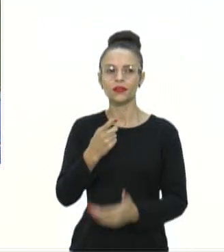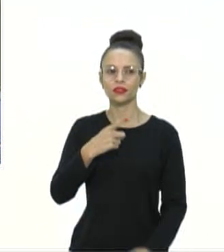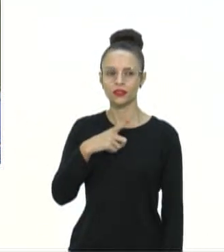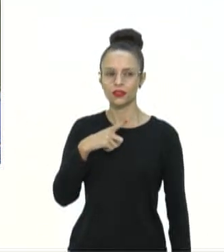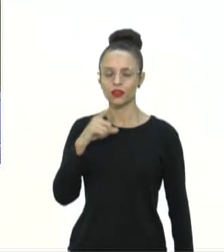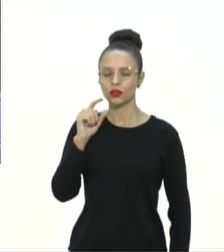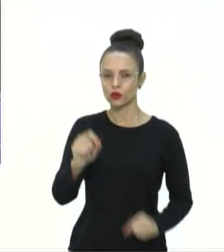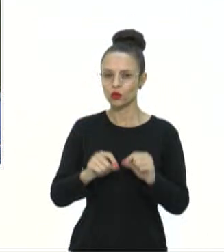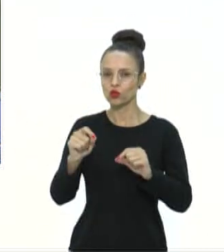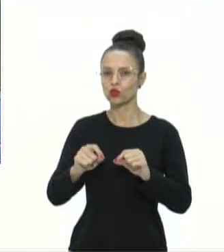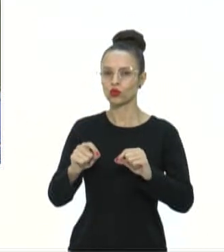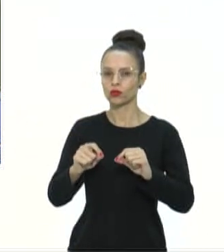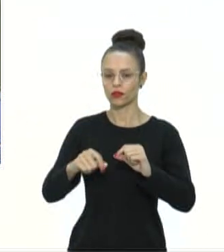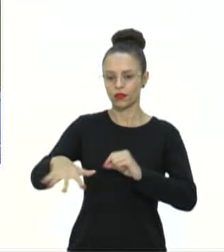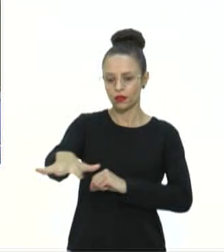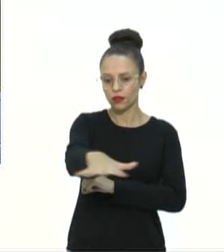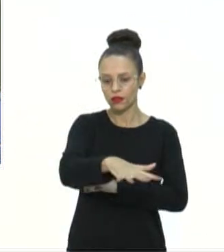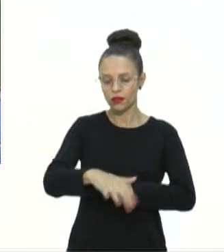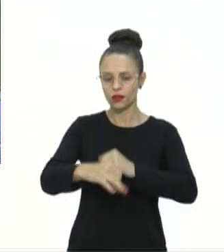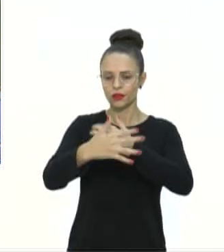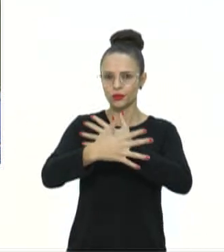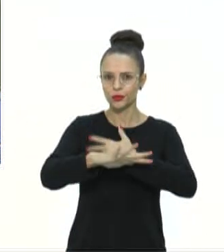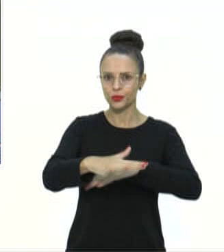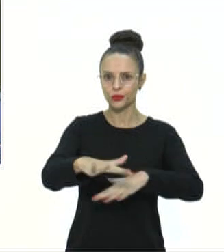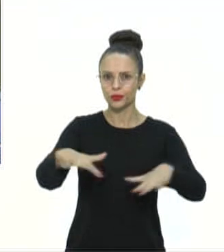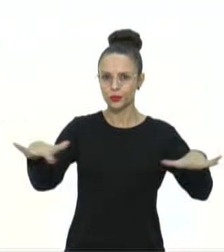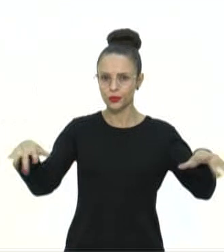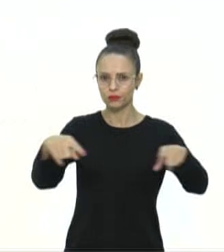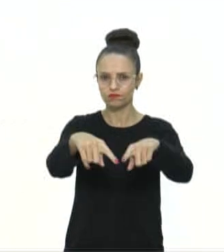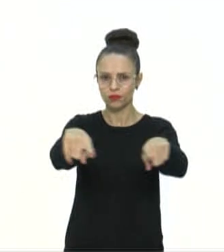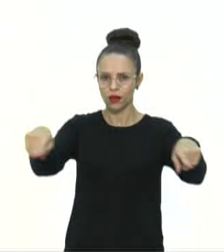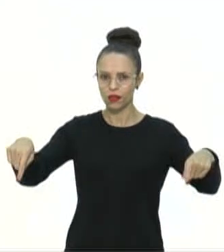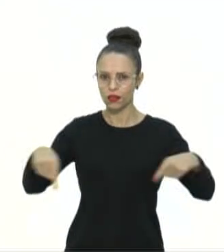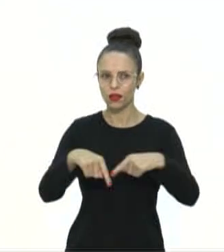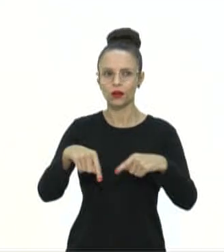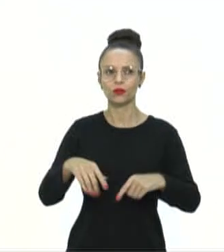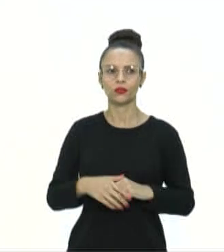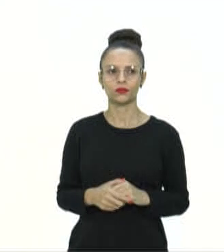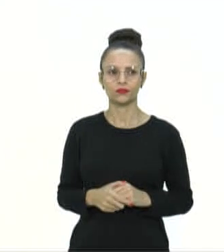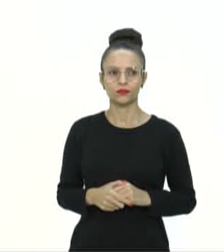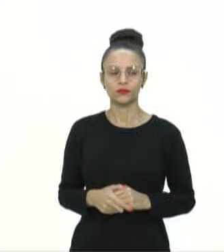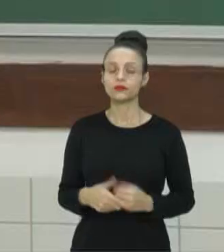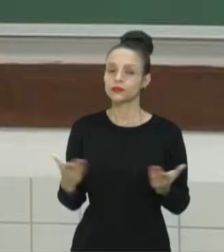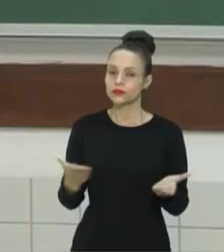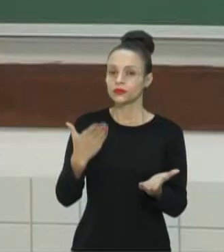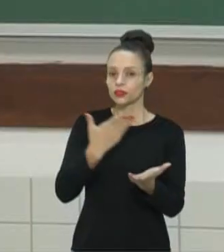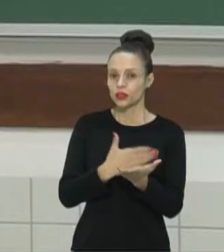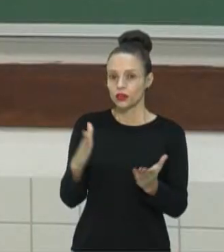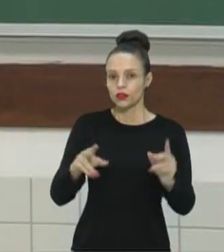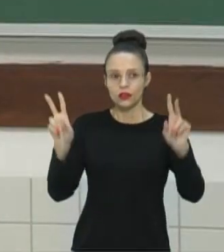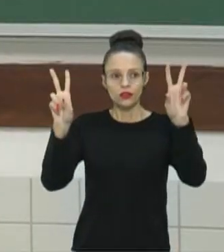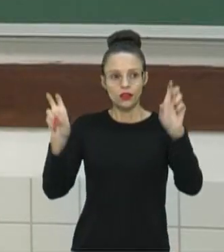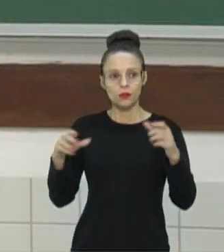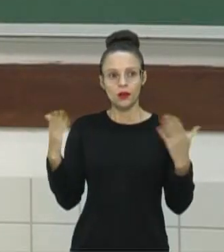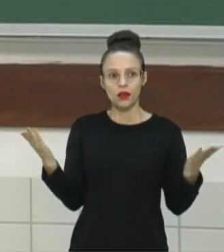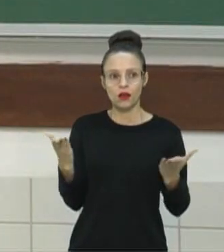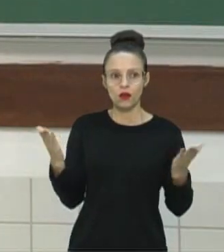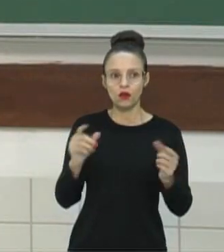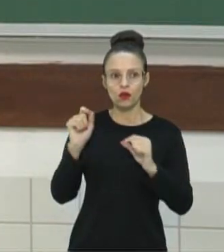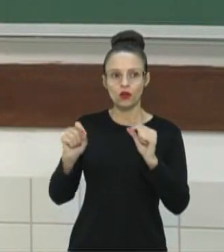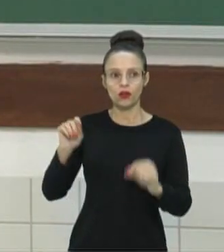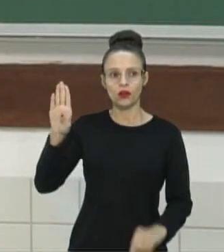acompanhada por um grande lago na sua frente. E nós vamos começar a falar agora